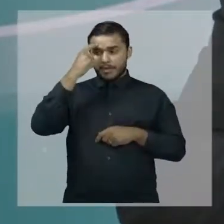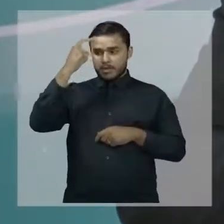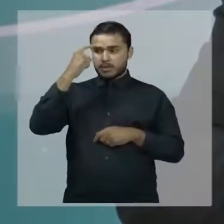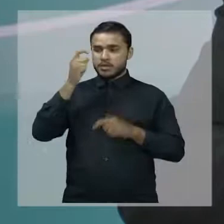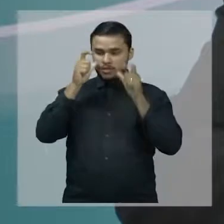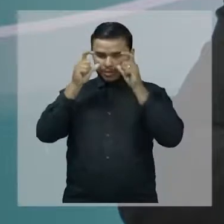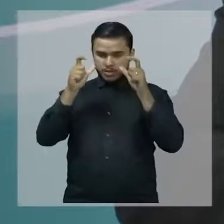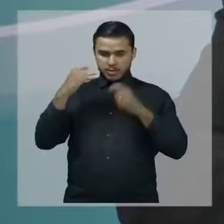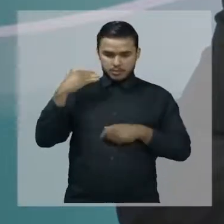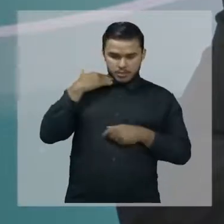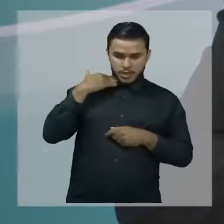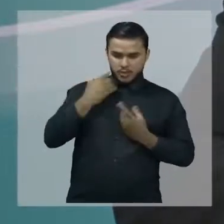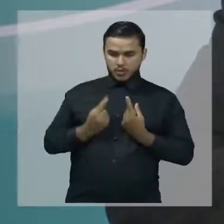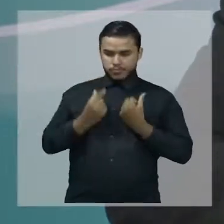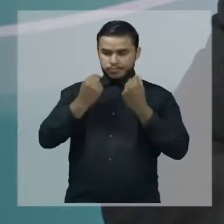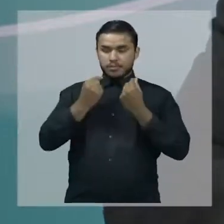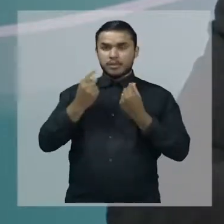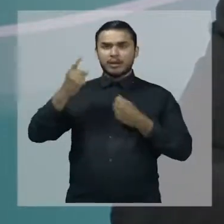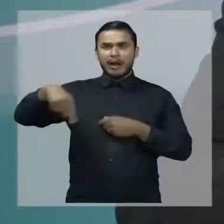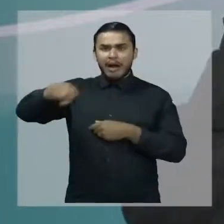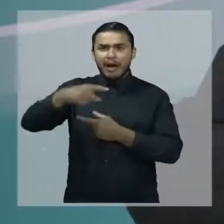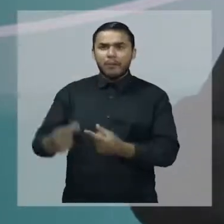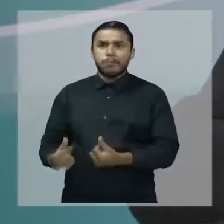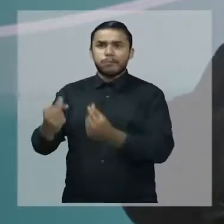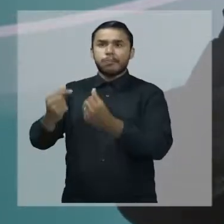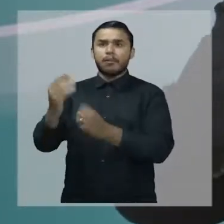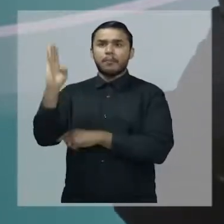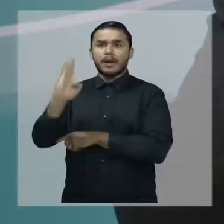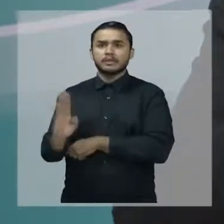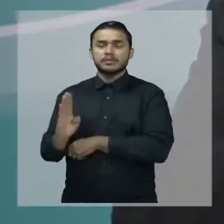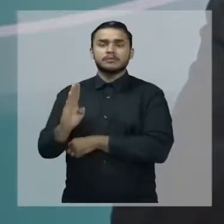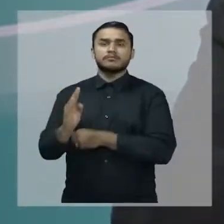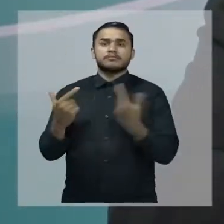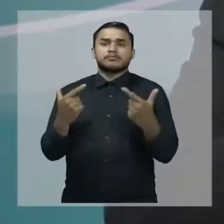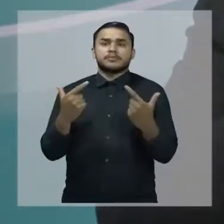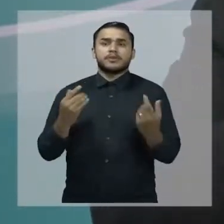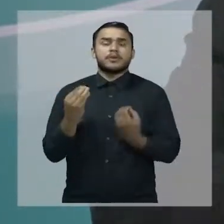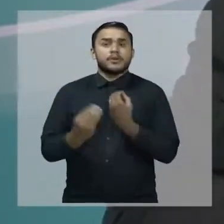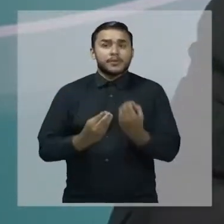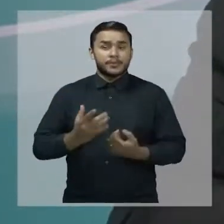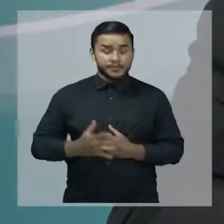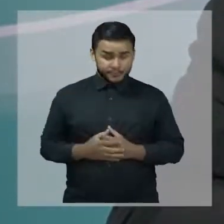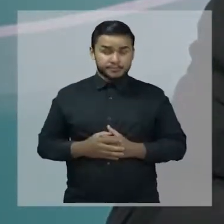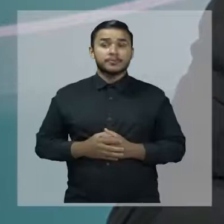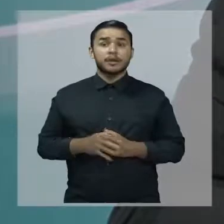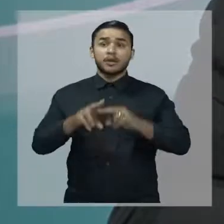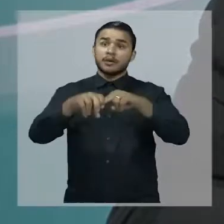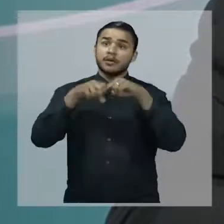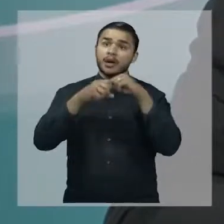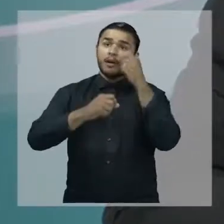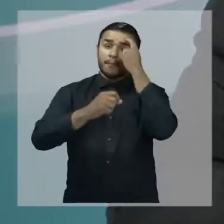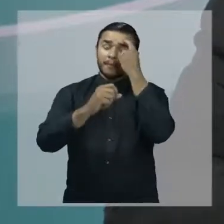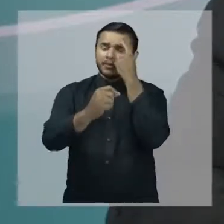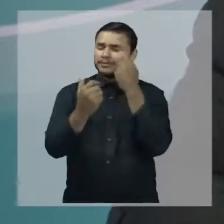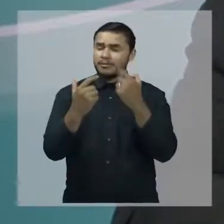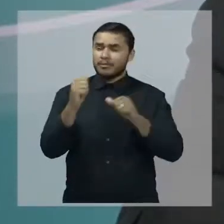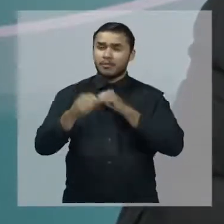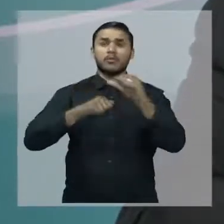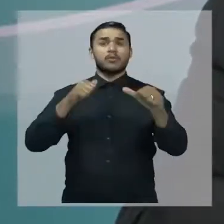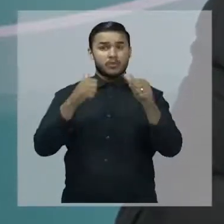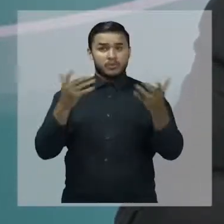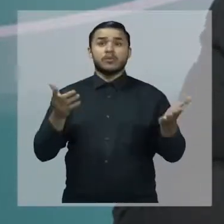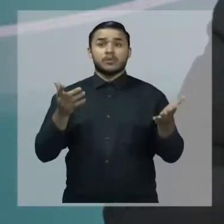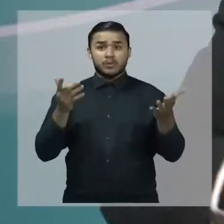constitucionalismo, né, brasileiro de 1988 colocou a ordem econômica e social na frente da ordem financeira. E nós temos